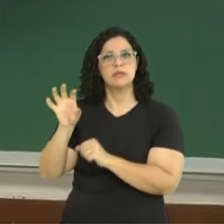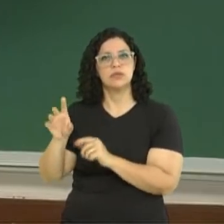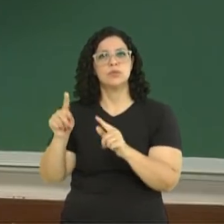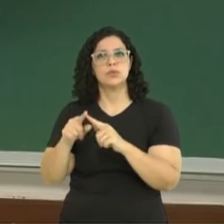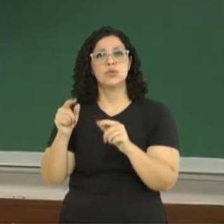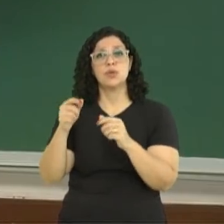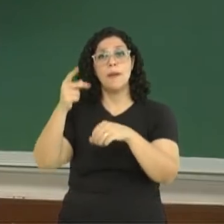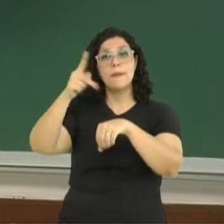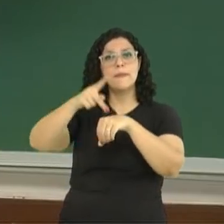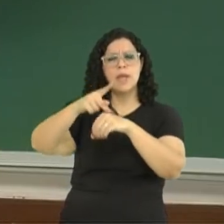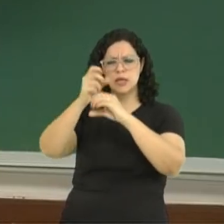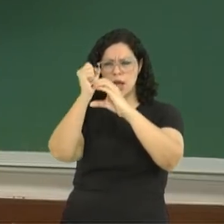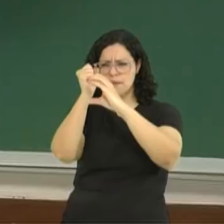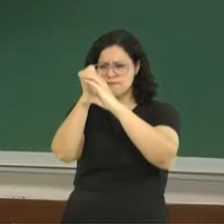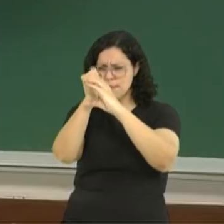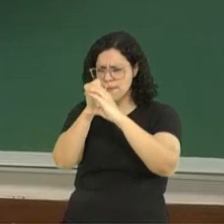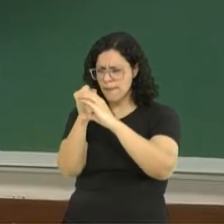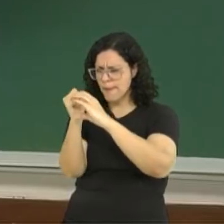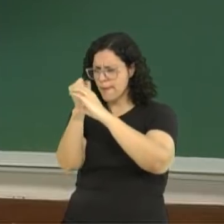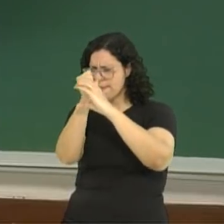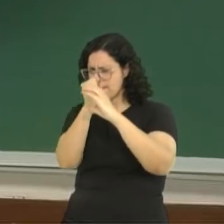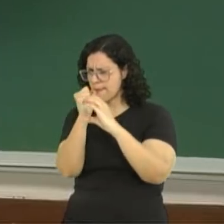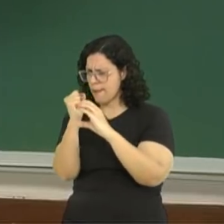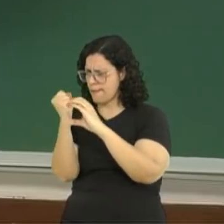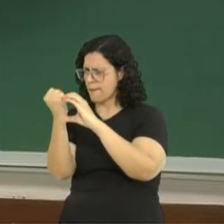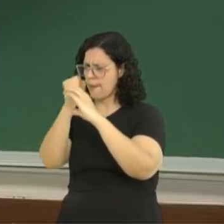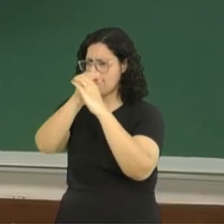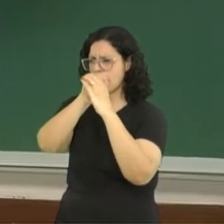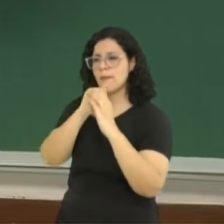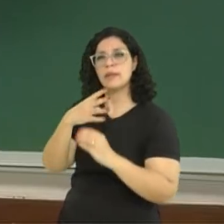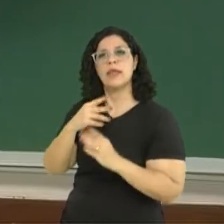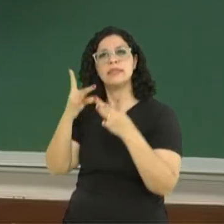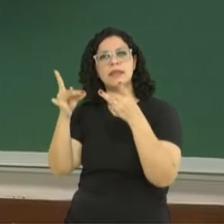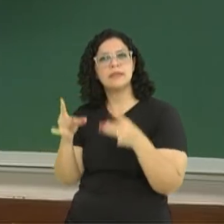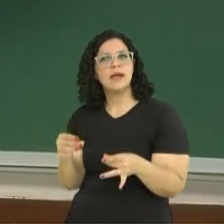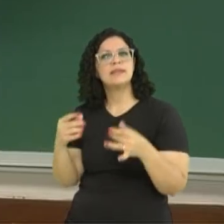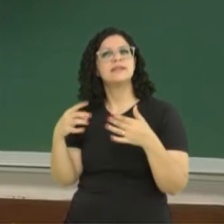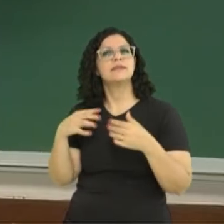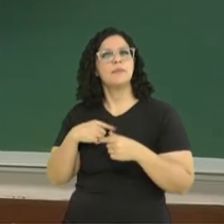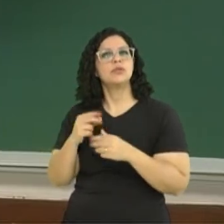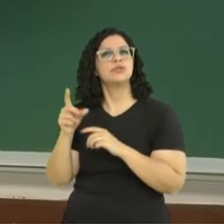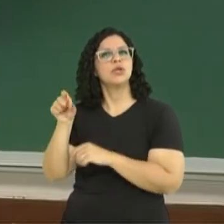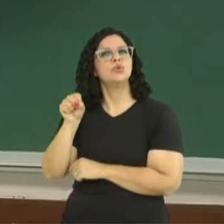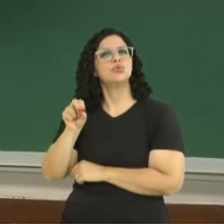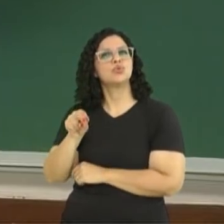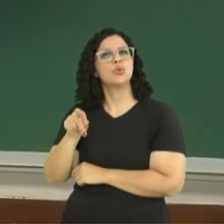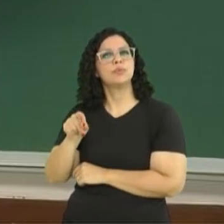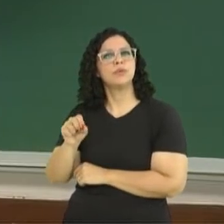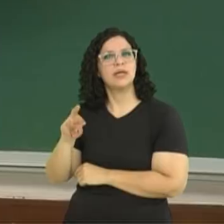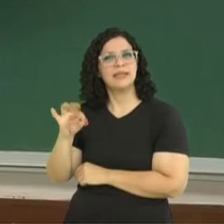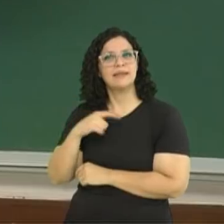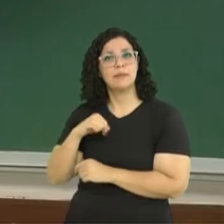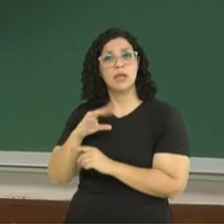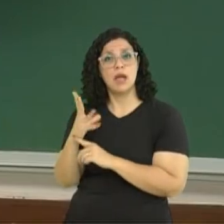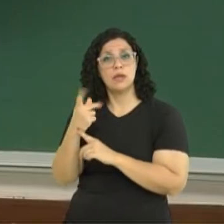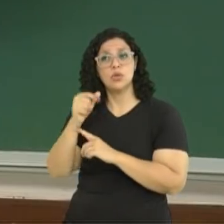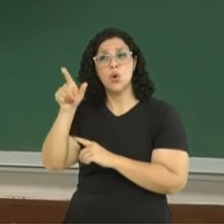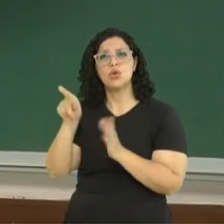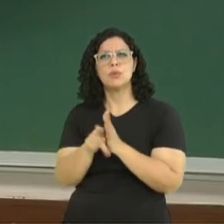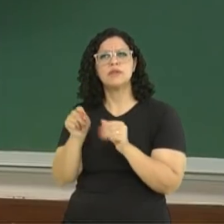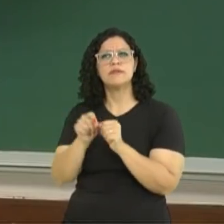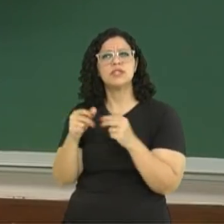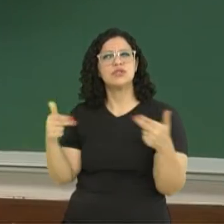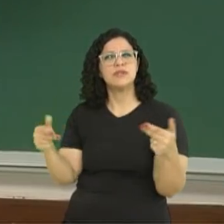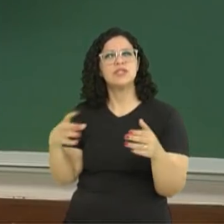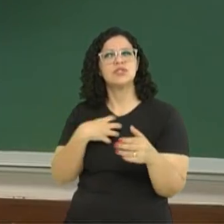uma pedra, ele começa a esculpir, ele começa a trazer a forma naquela pedra. Então, aquilo ali pode ser um suporte, ou seja, um outro artista pode colocar alguma